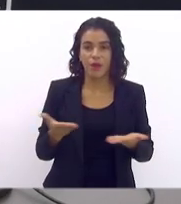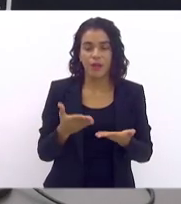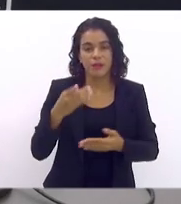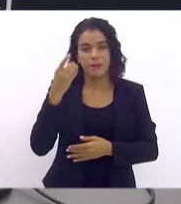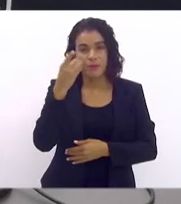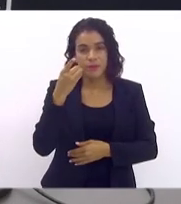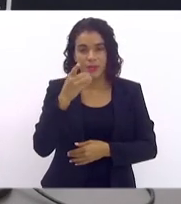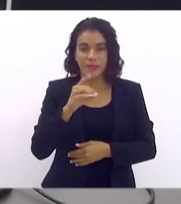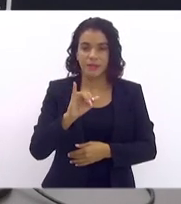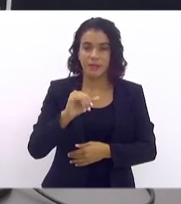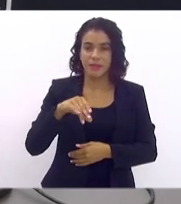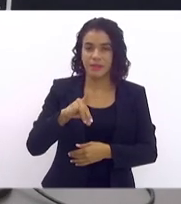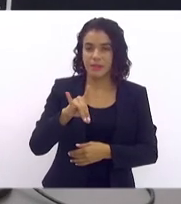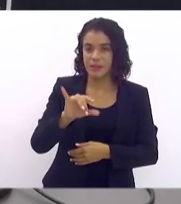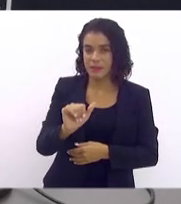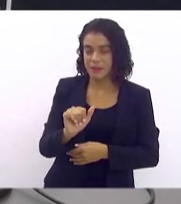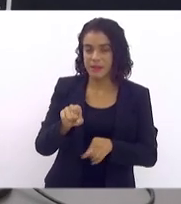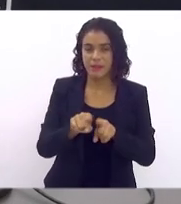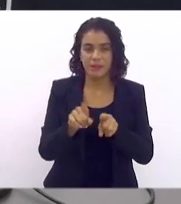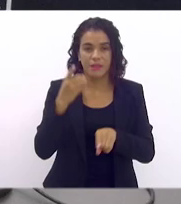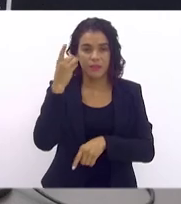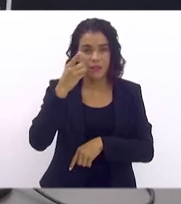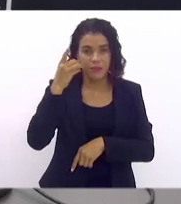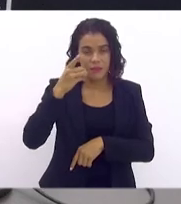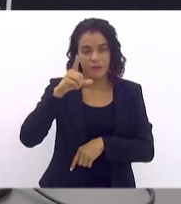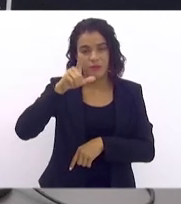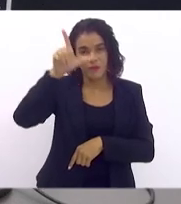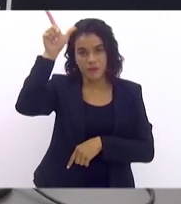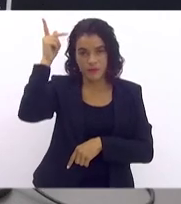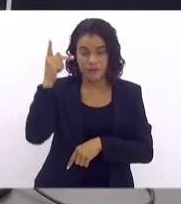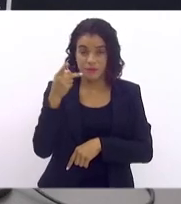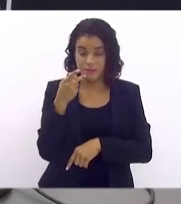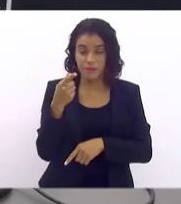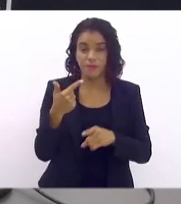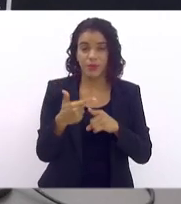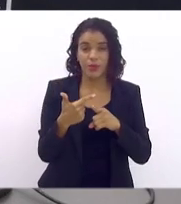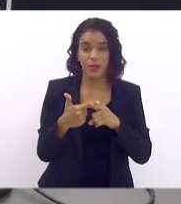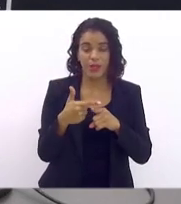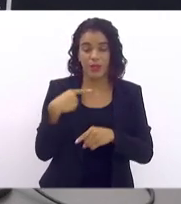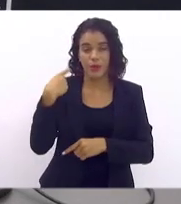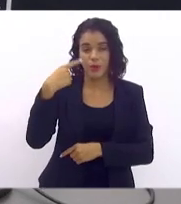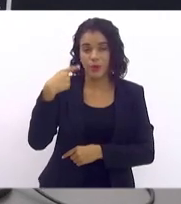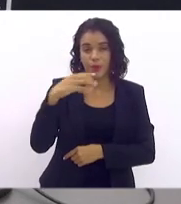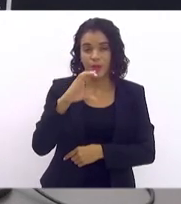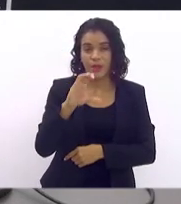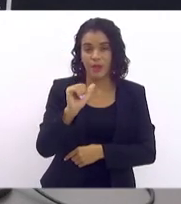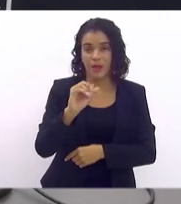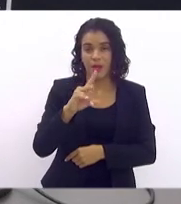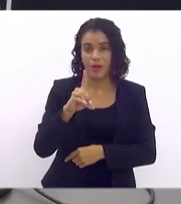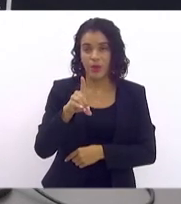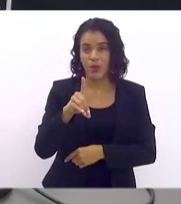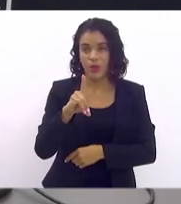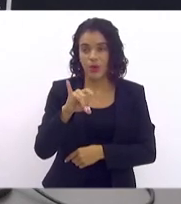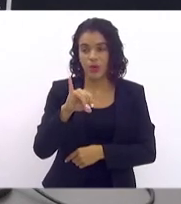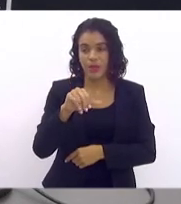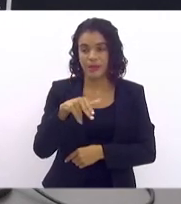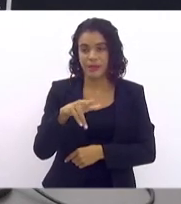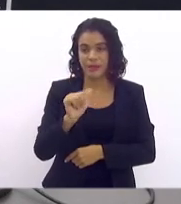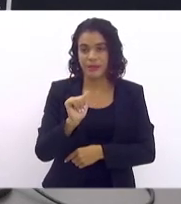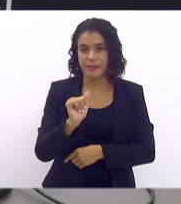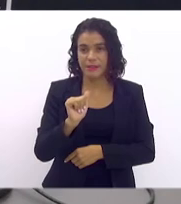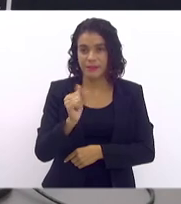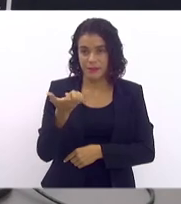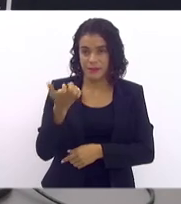para o deputado Augusto Paulo fazerem as suas considerações, porque a doutora Carolina vai precisar se ausentar. Deputada Índia, quer fazer alguma